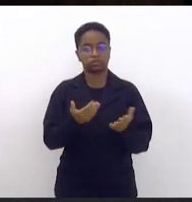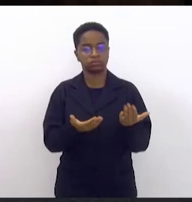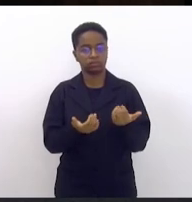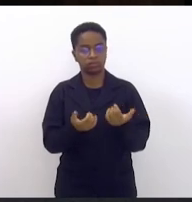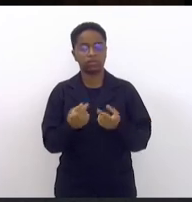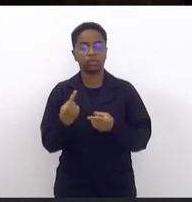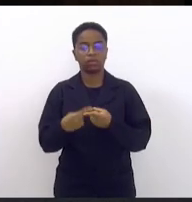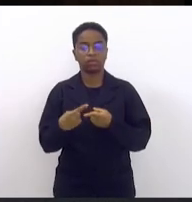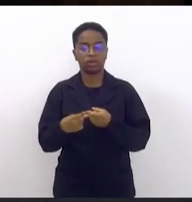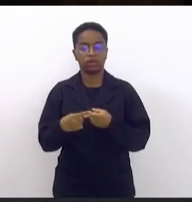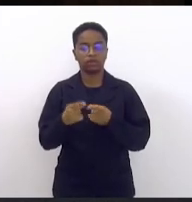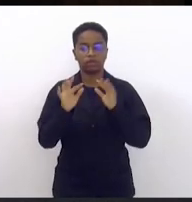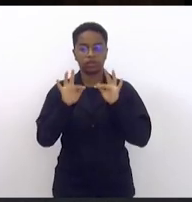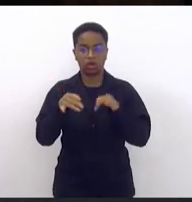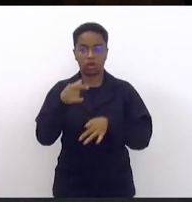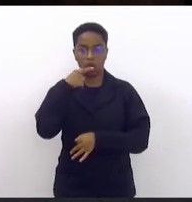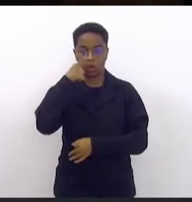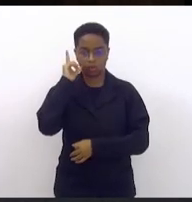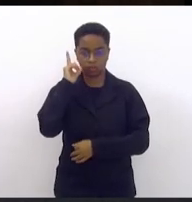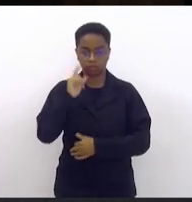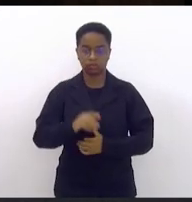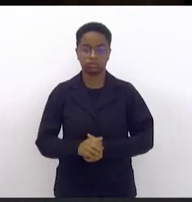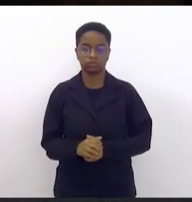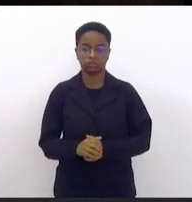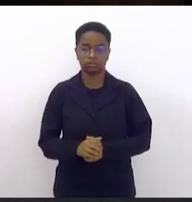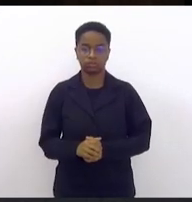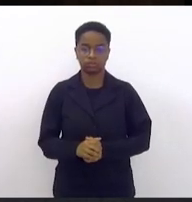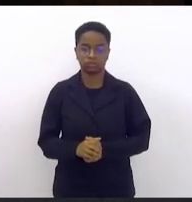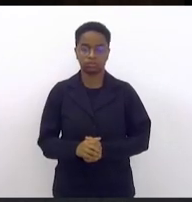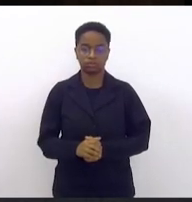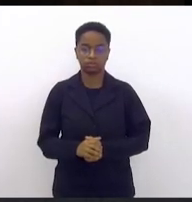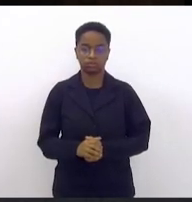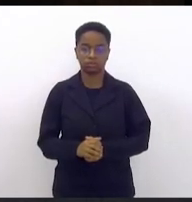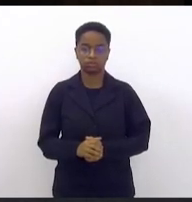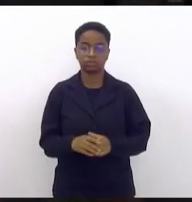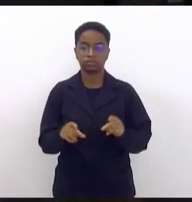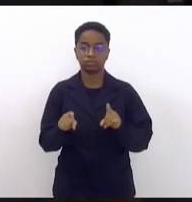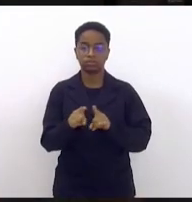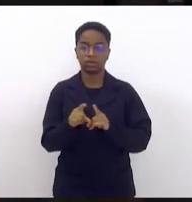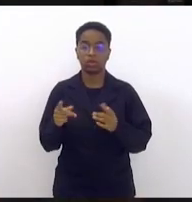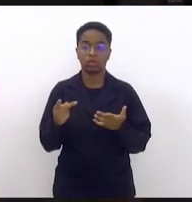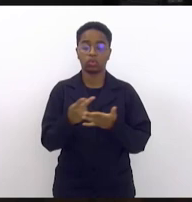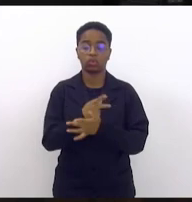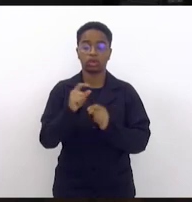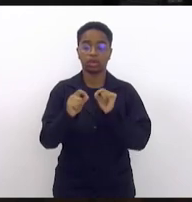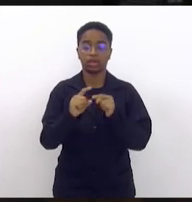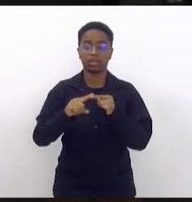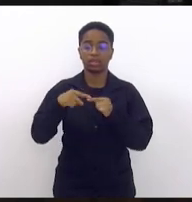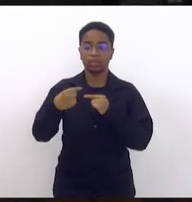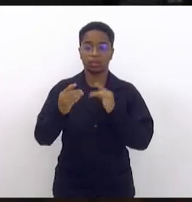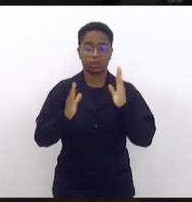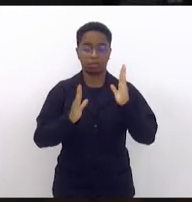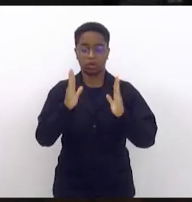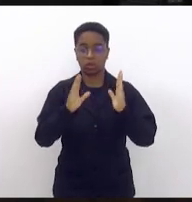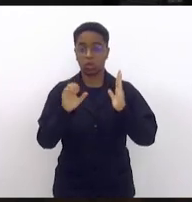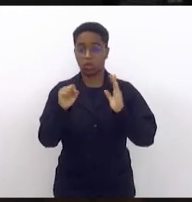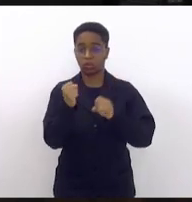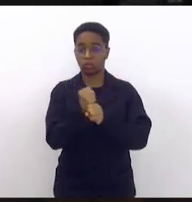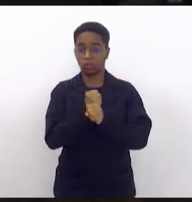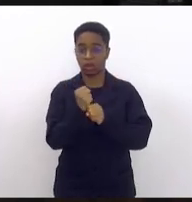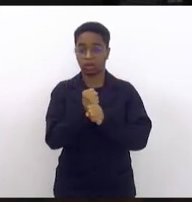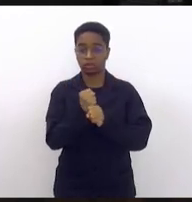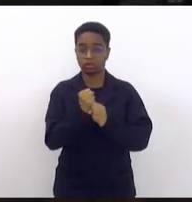que teve seu encerramento ontem e ocorreu após 8 anos sem que